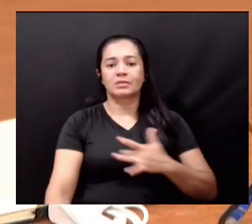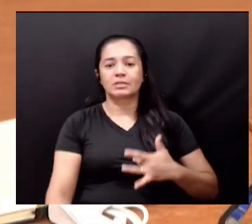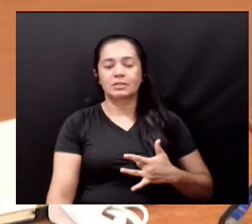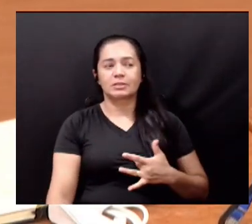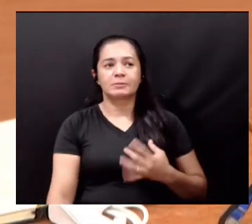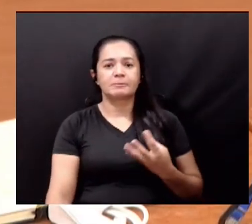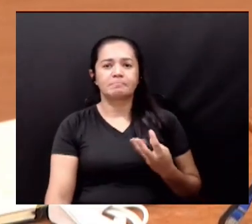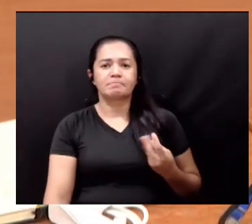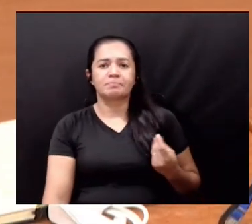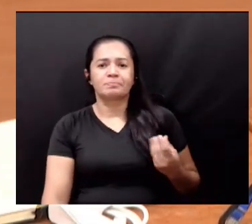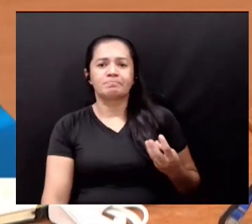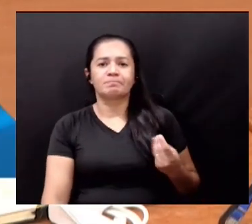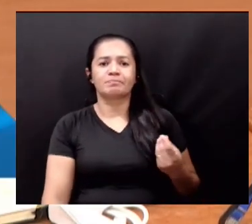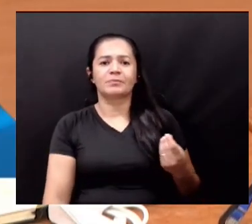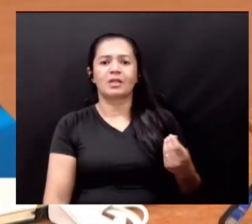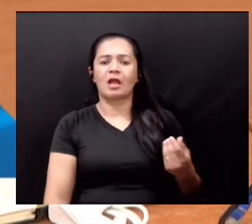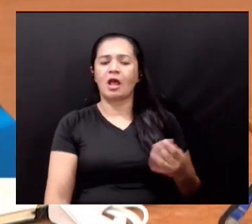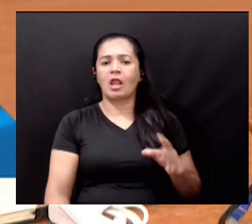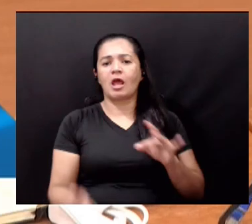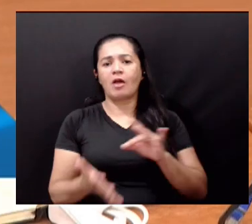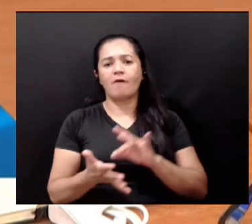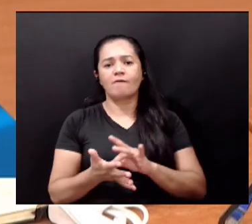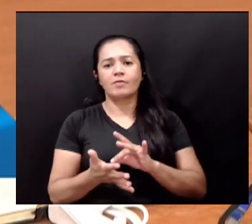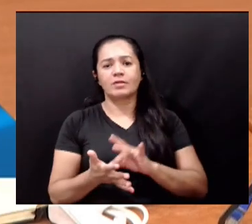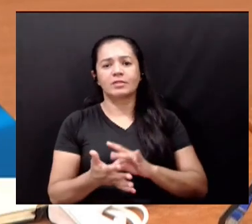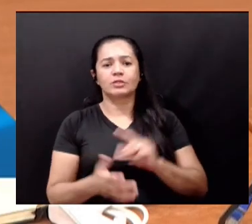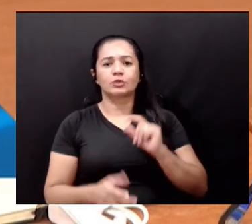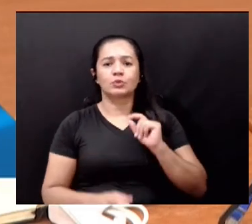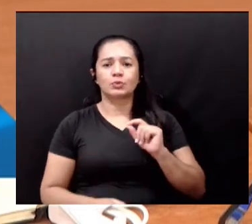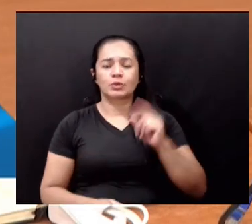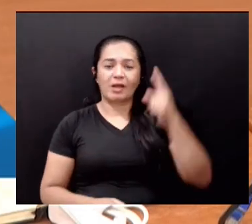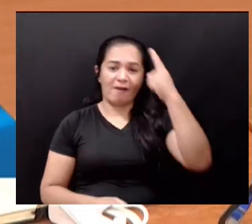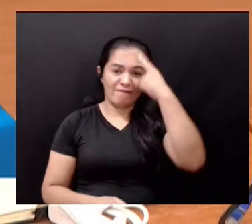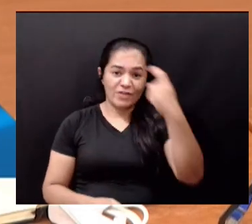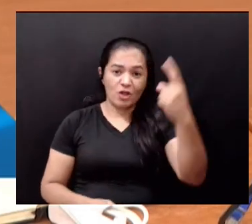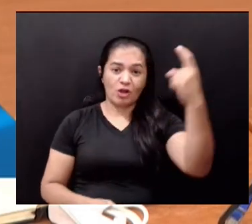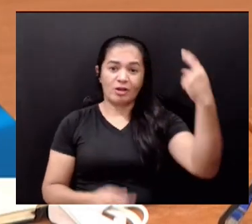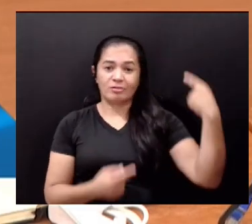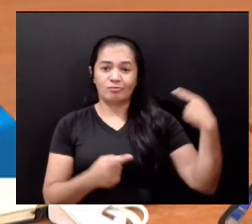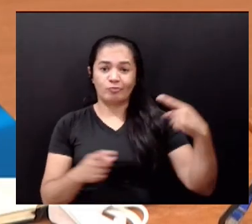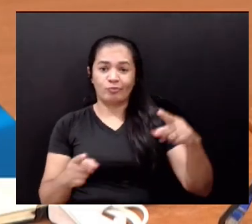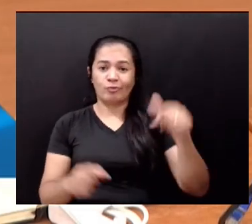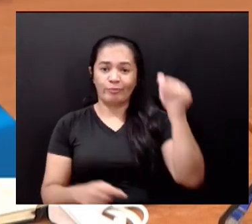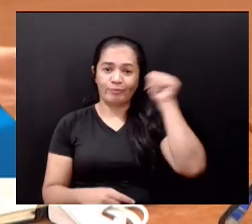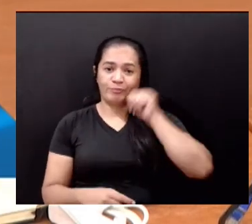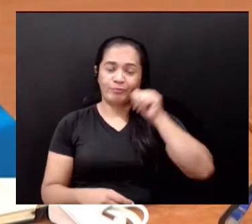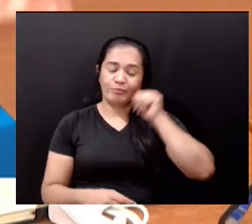essa realidade do aumento da violência contra as mulheres, tanto a violência